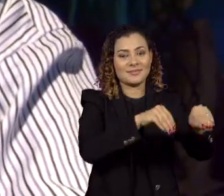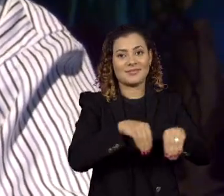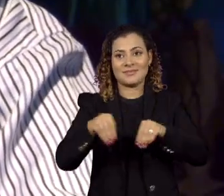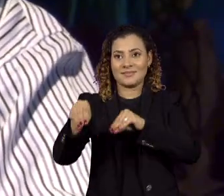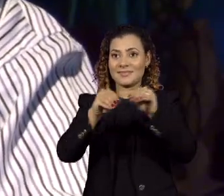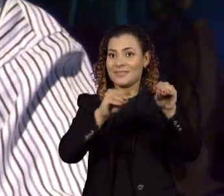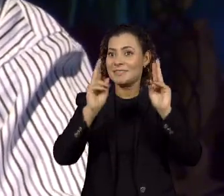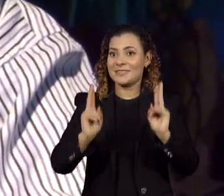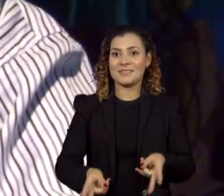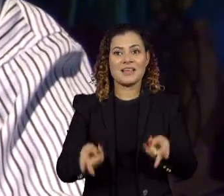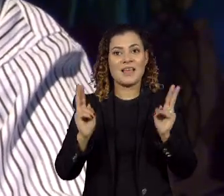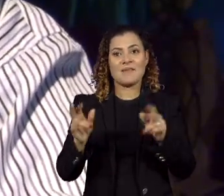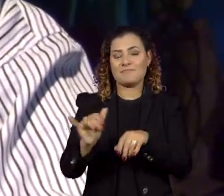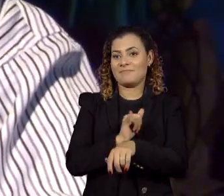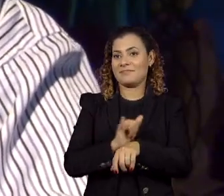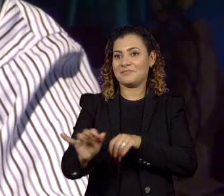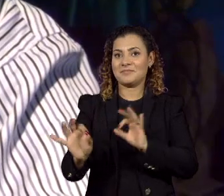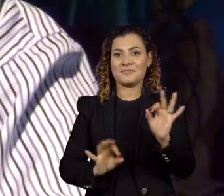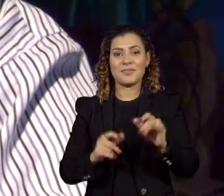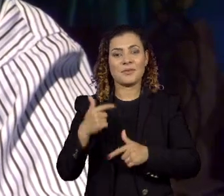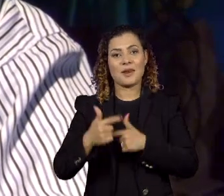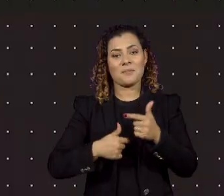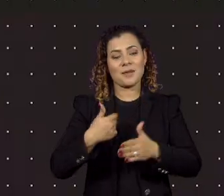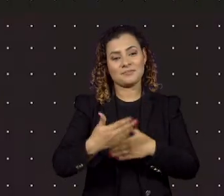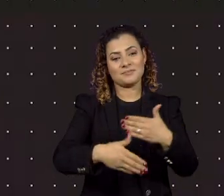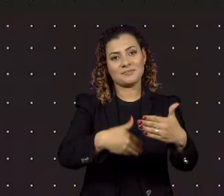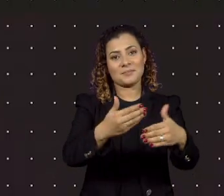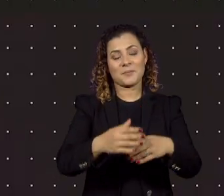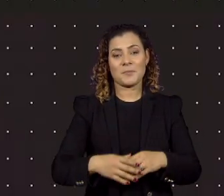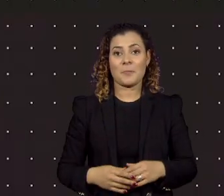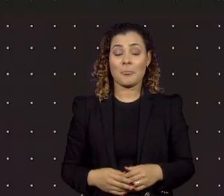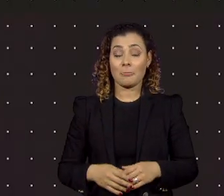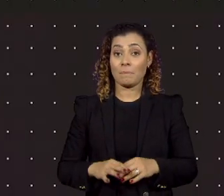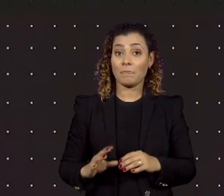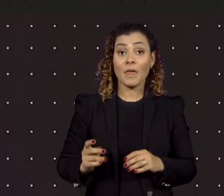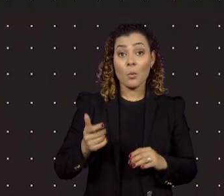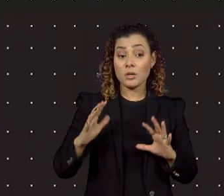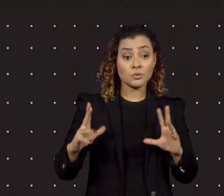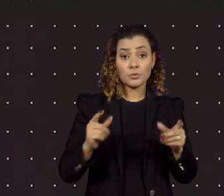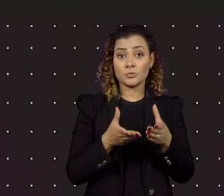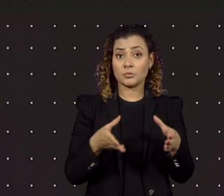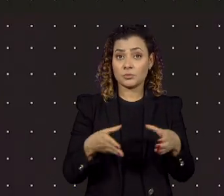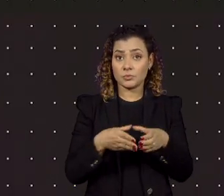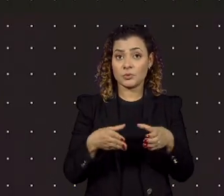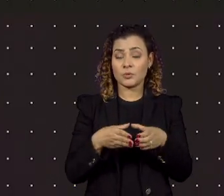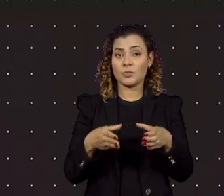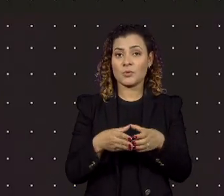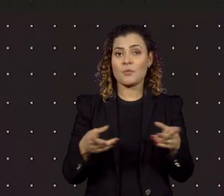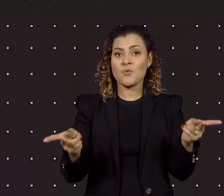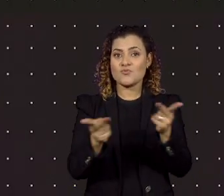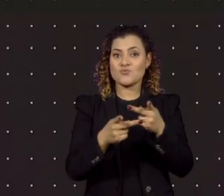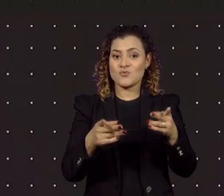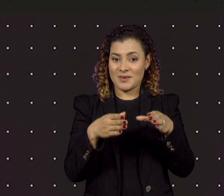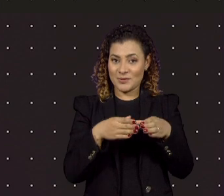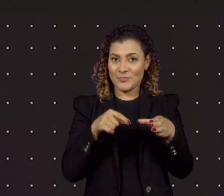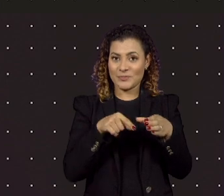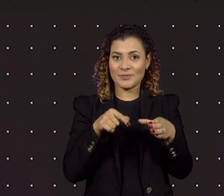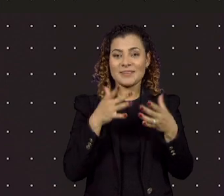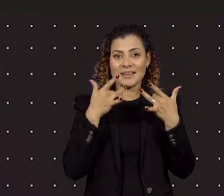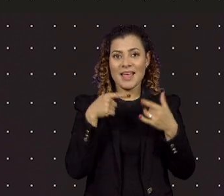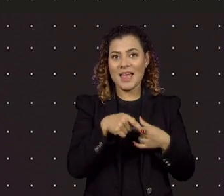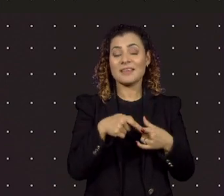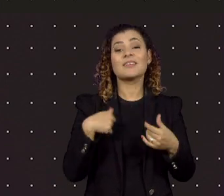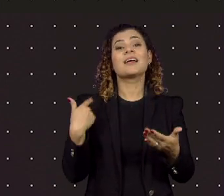se desdobrando o trabalho. Não é? Quase todo mundo que foi do Vento Forte está na